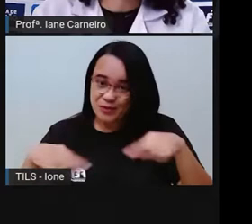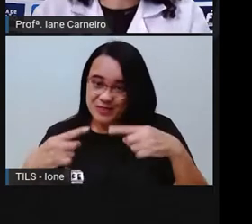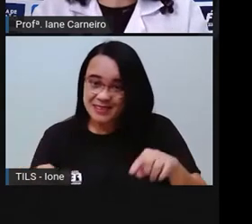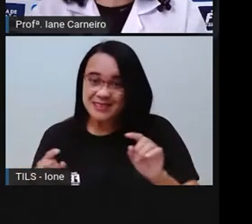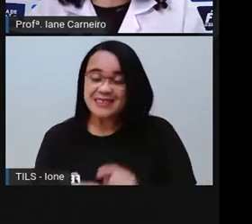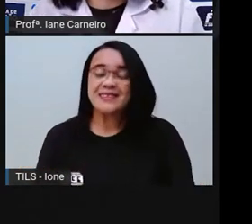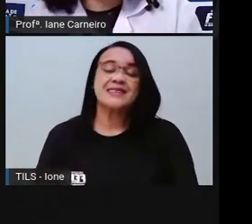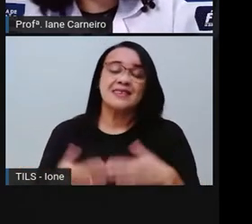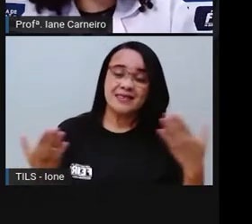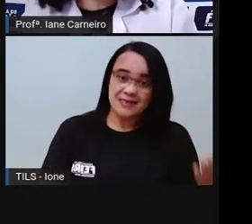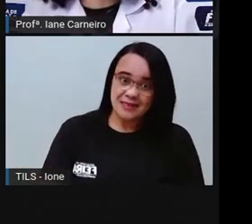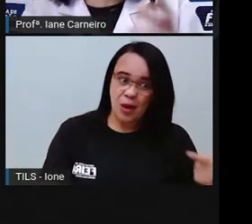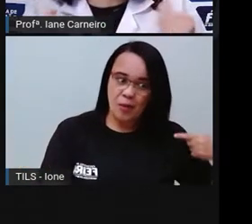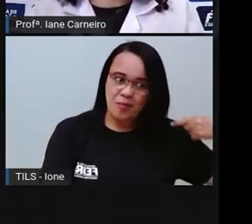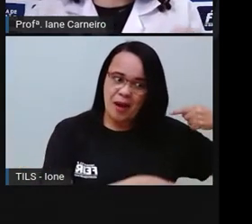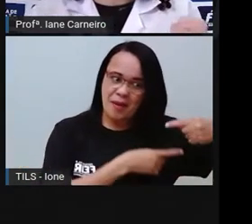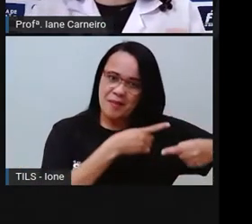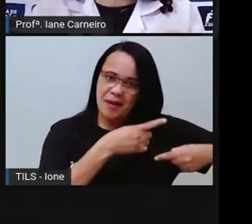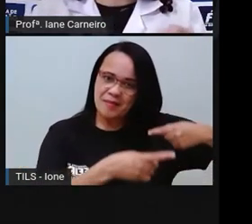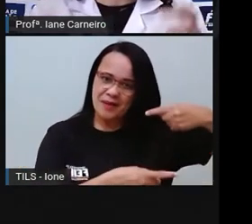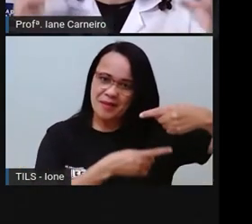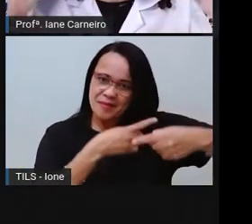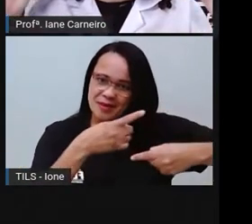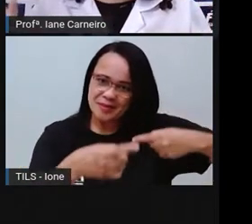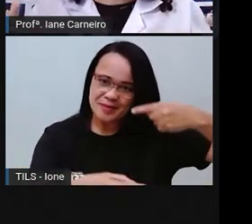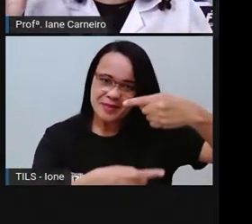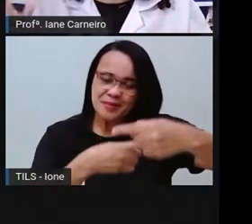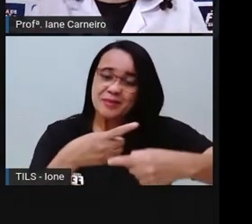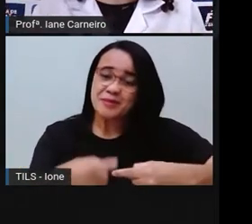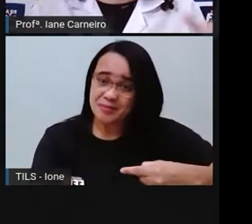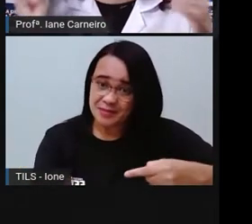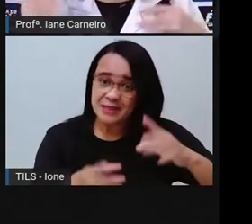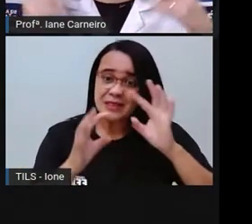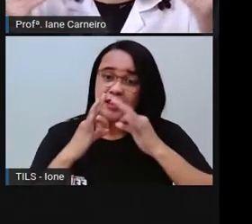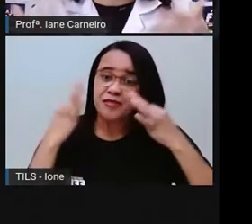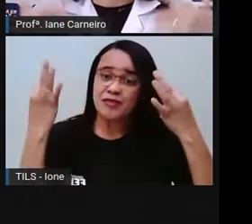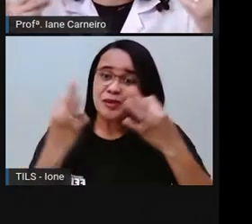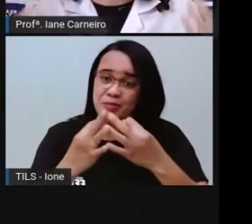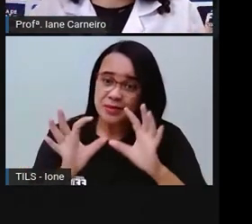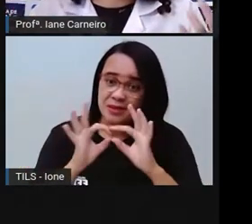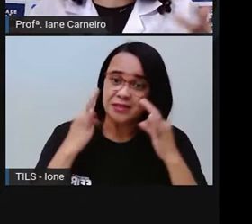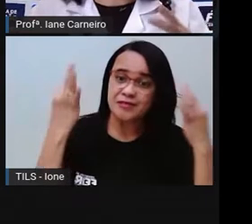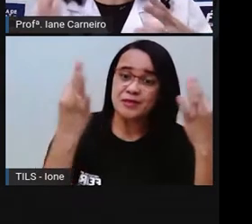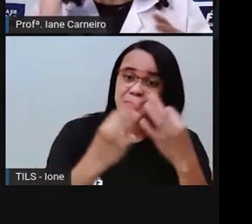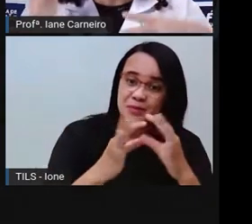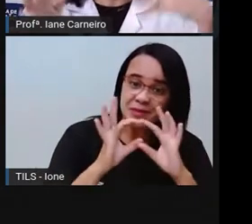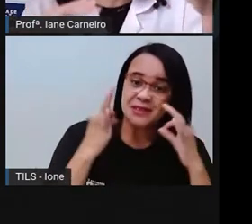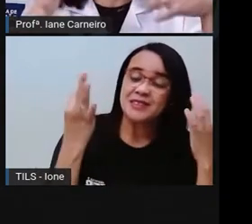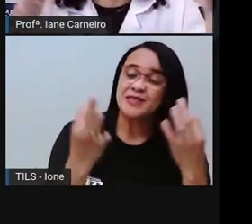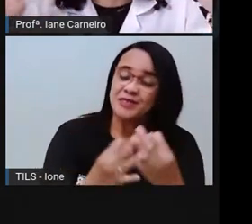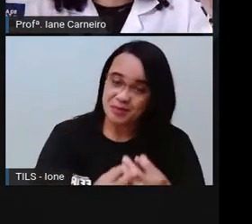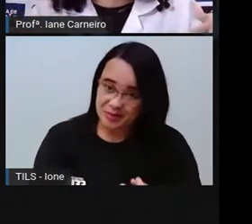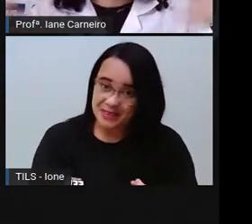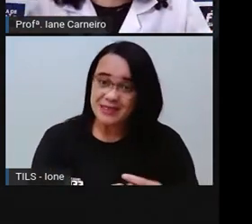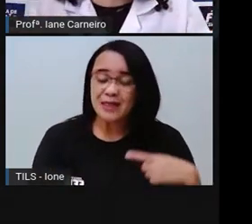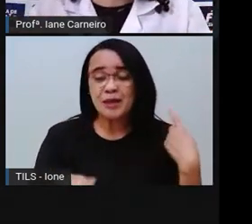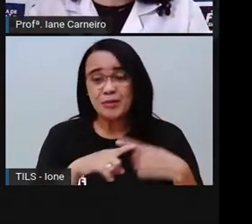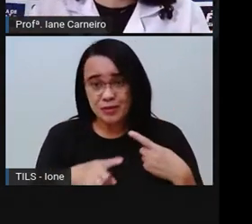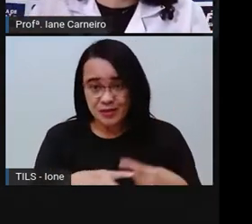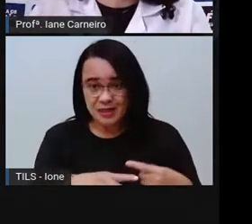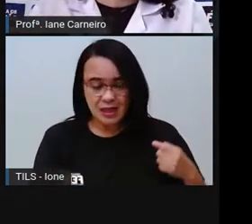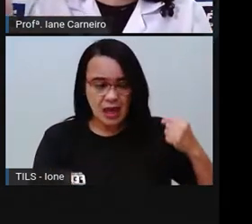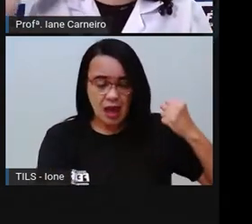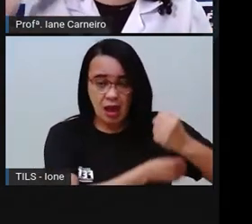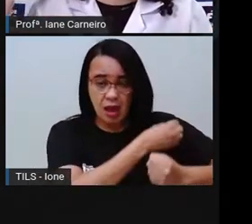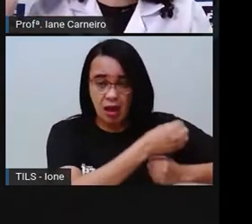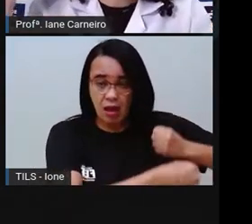em geração então como a projeto e cor estão vocês tudo que é passado de geração em geração ele vai mudando ao longo